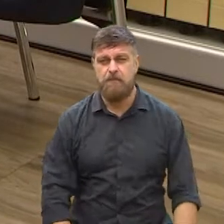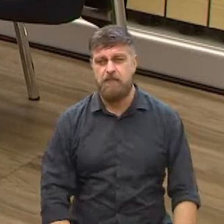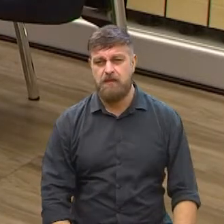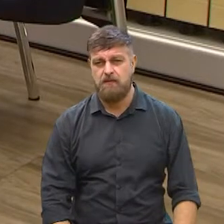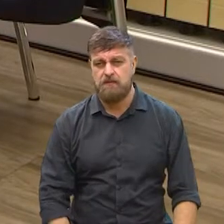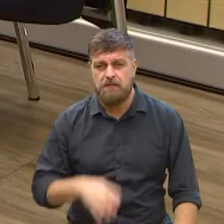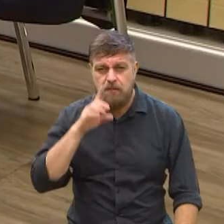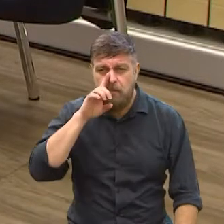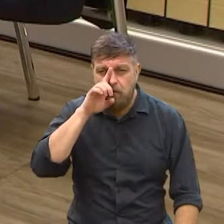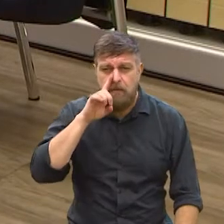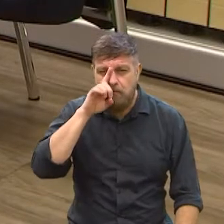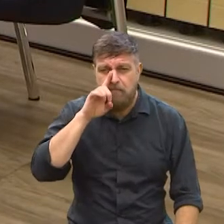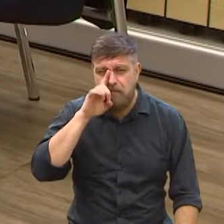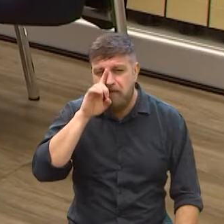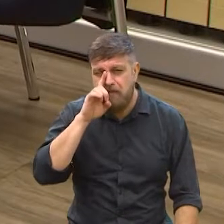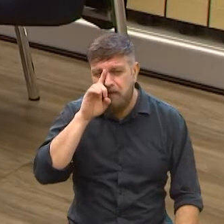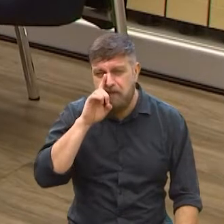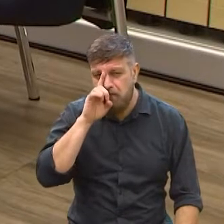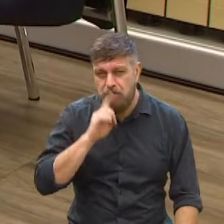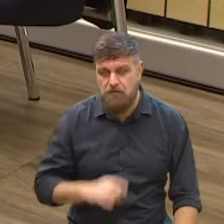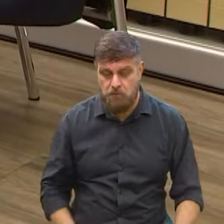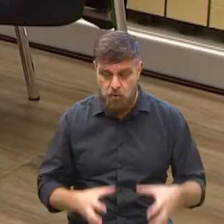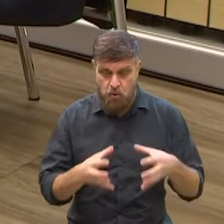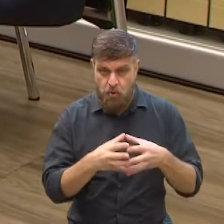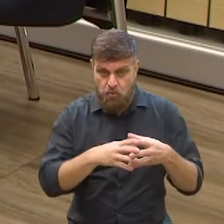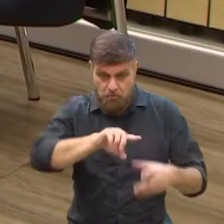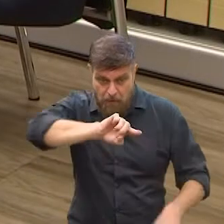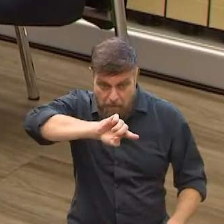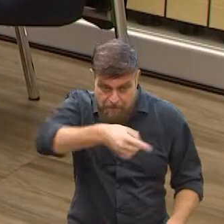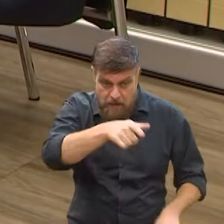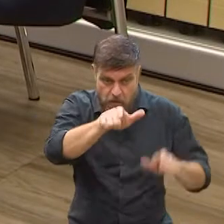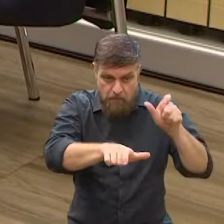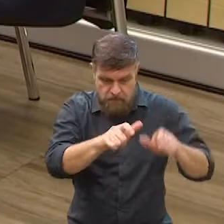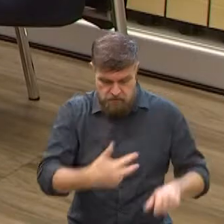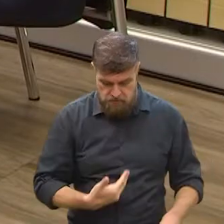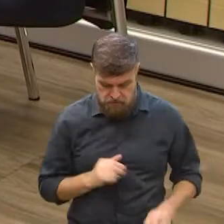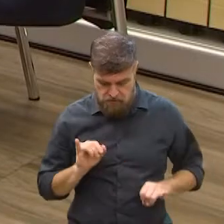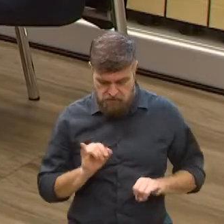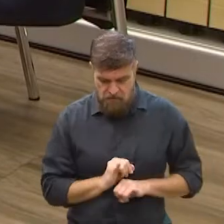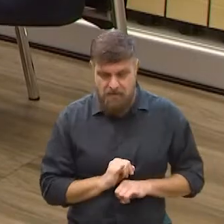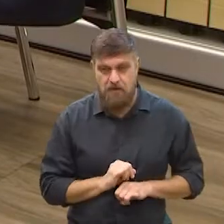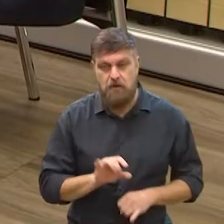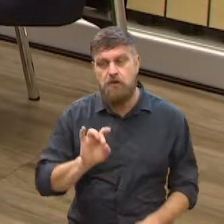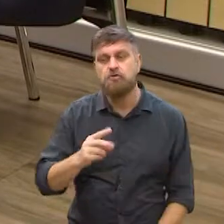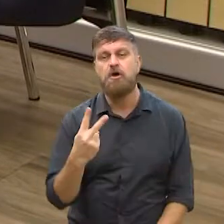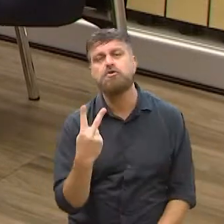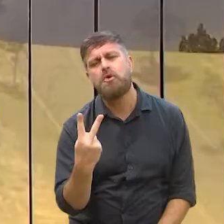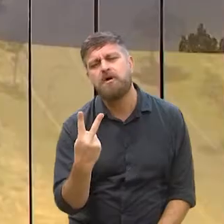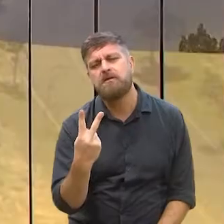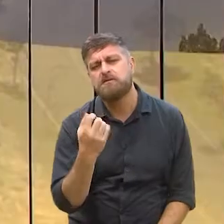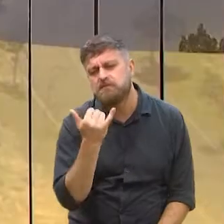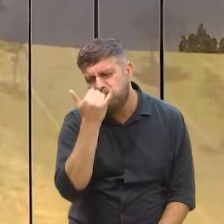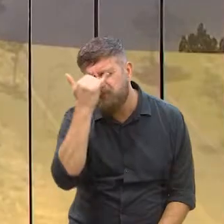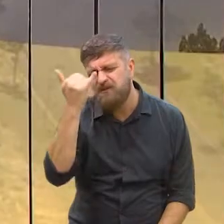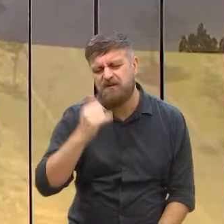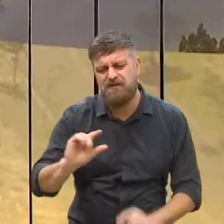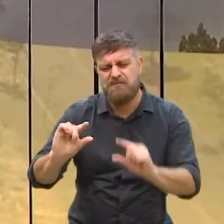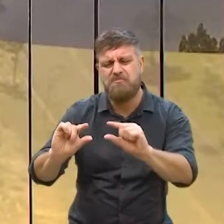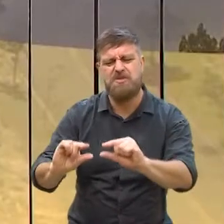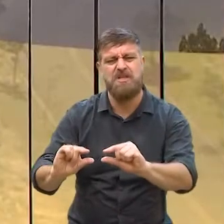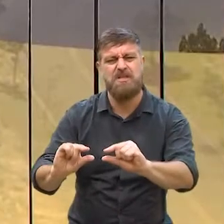esse risco é de menos de 2 pacientes em 1.000 pacientes. Então é muito pequeno, muito baixo, bastante baixo